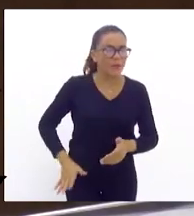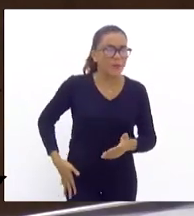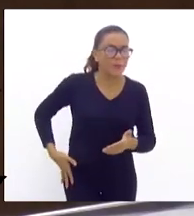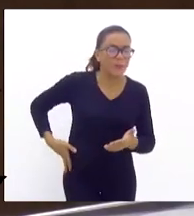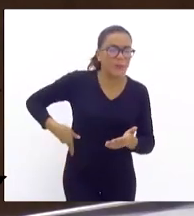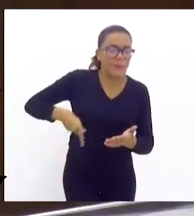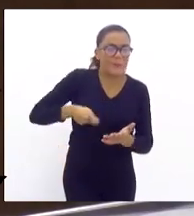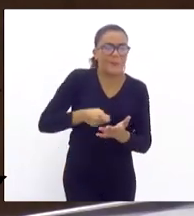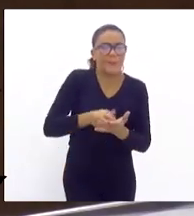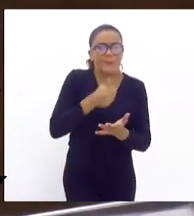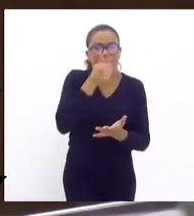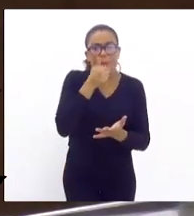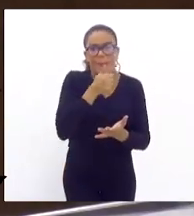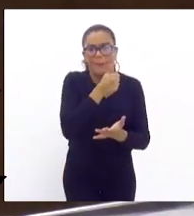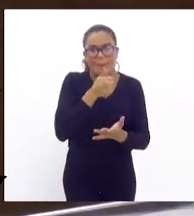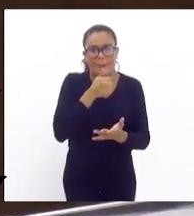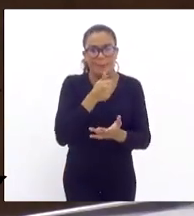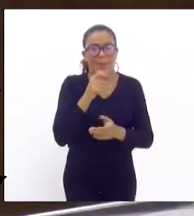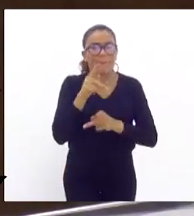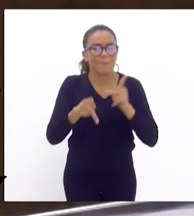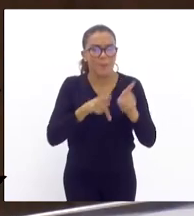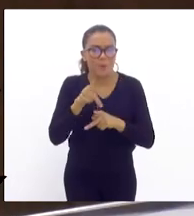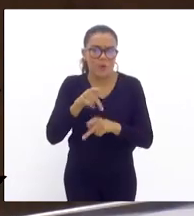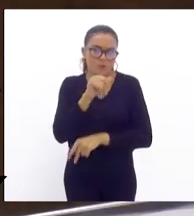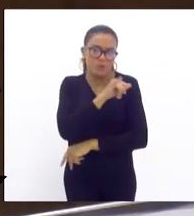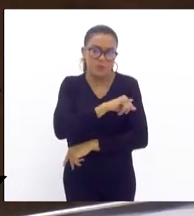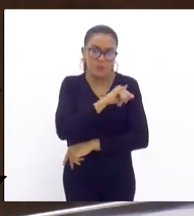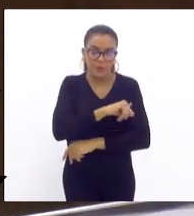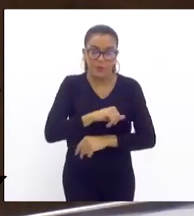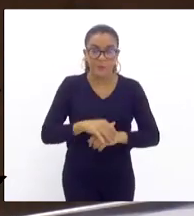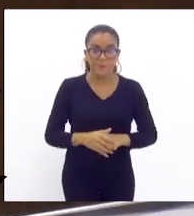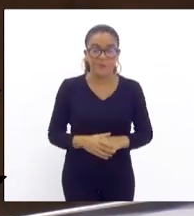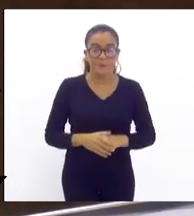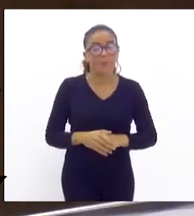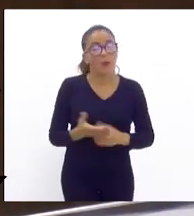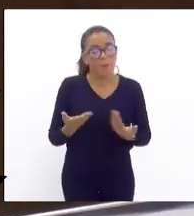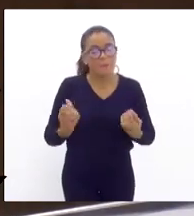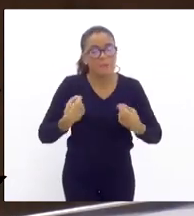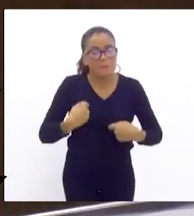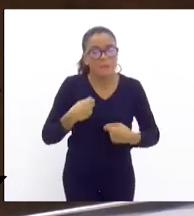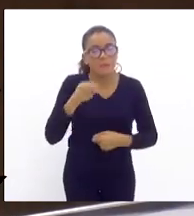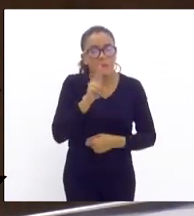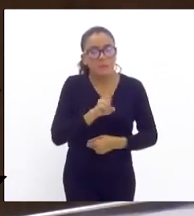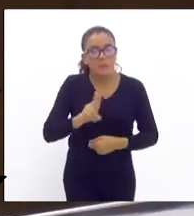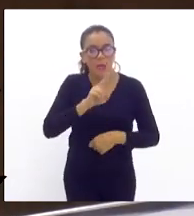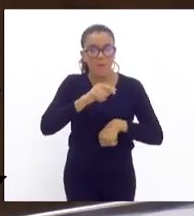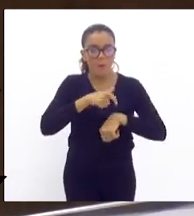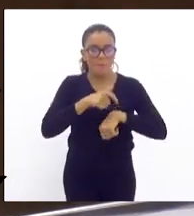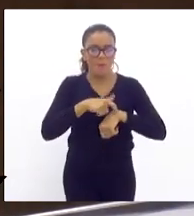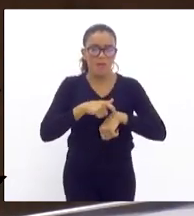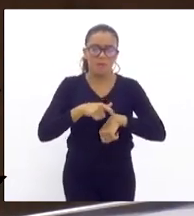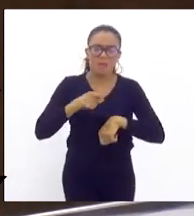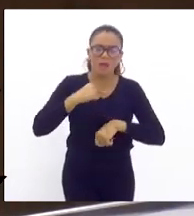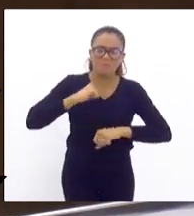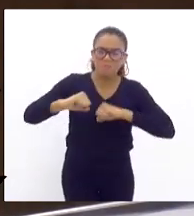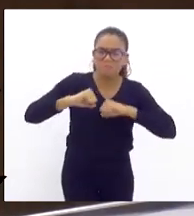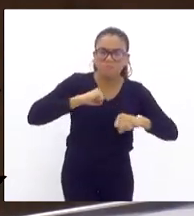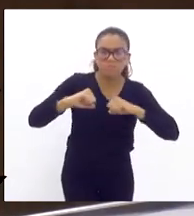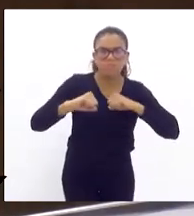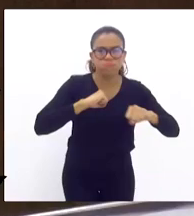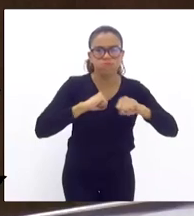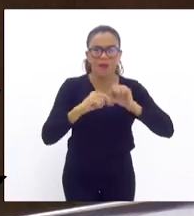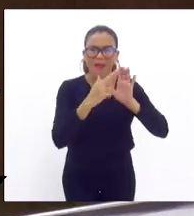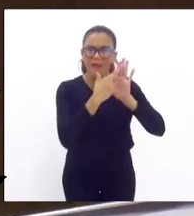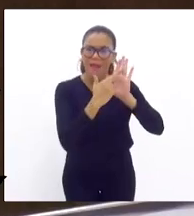fluminense. Então, nós queríamos utilizar esse momento para apresentar o nosso protesto a esse regulamento que